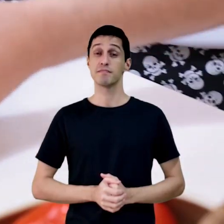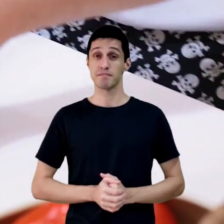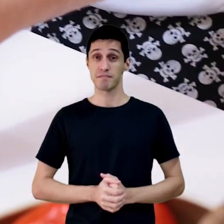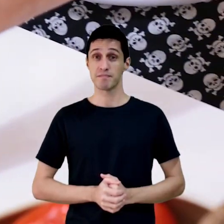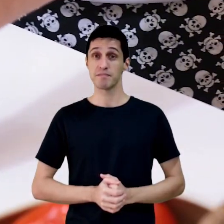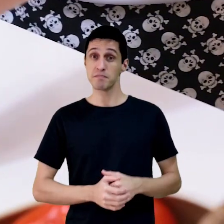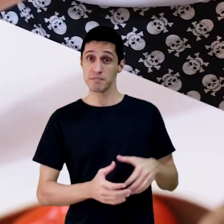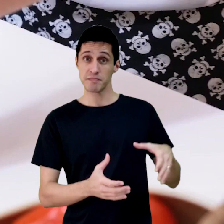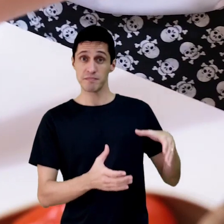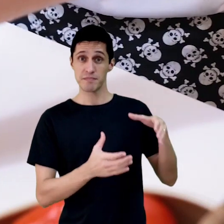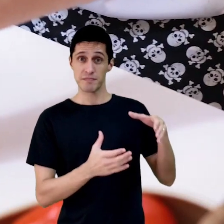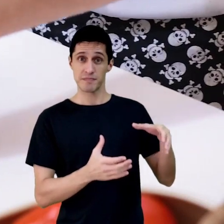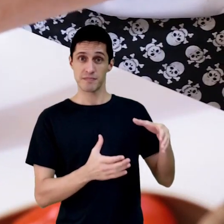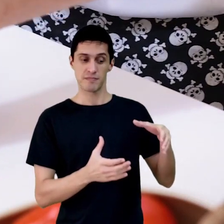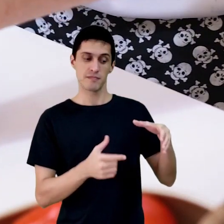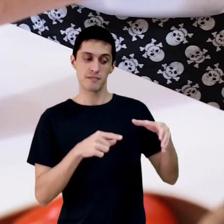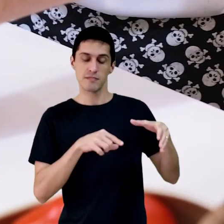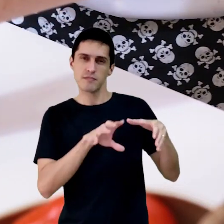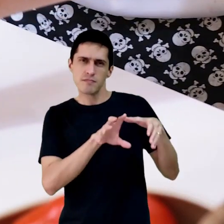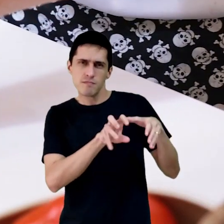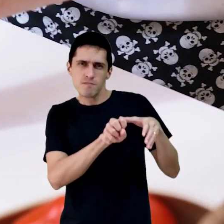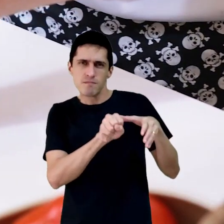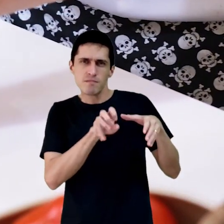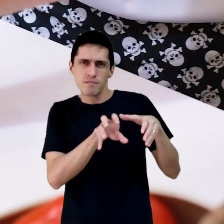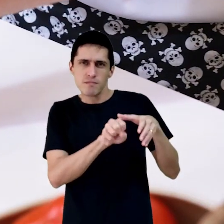Então, pessoal, ó, esse vai ser o ponto, ó.